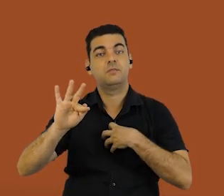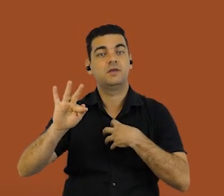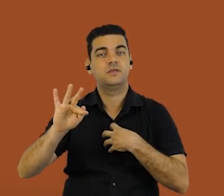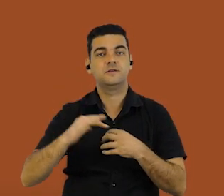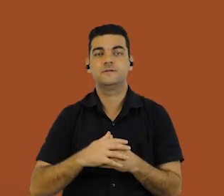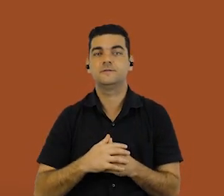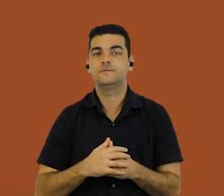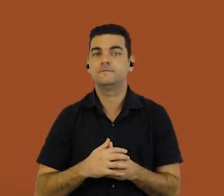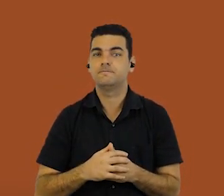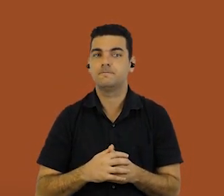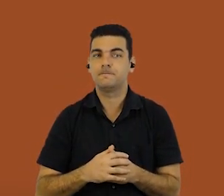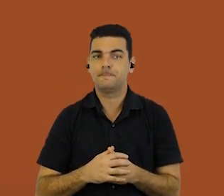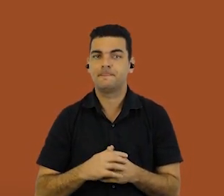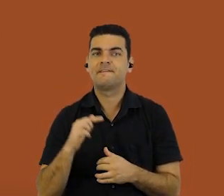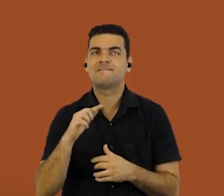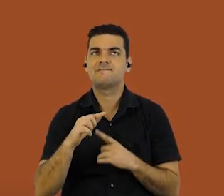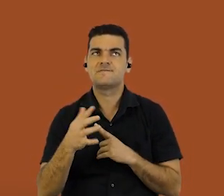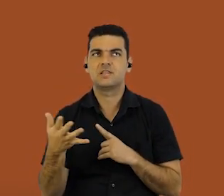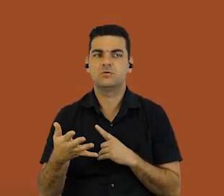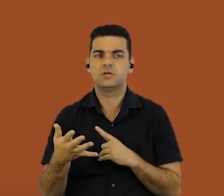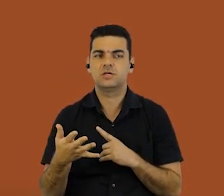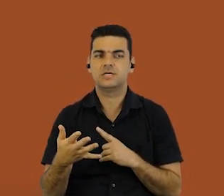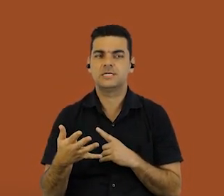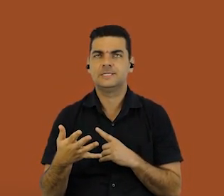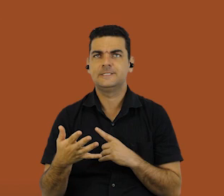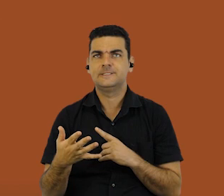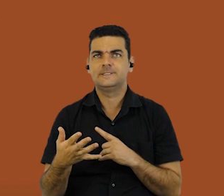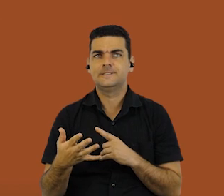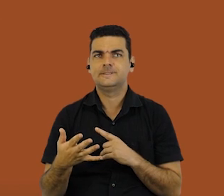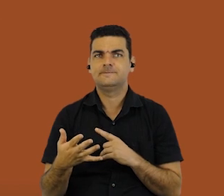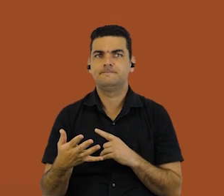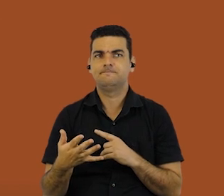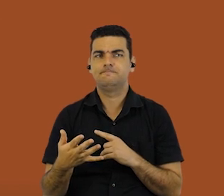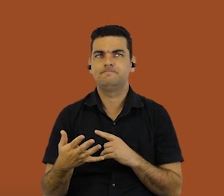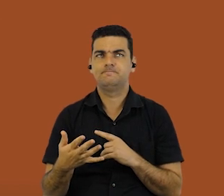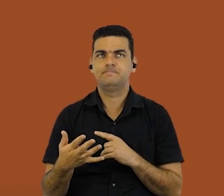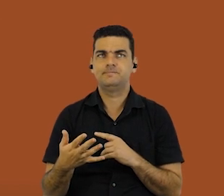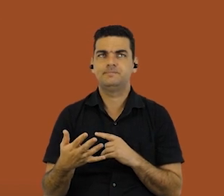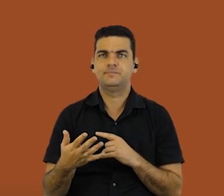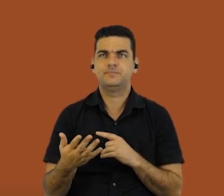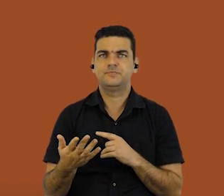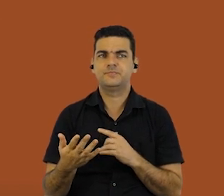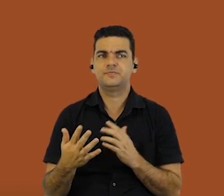dessa instituição. Ela tem hoje, eu acho que